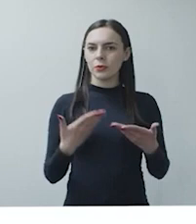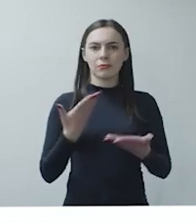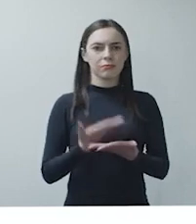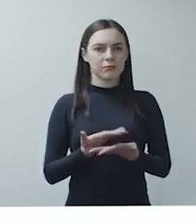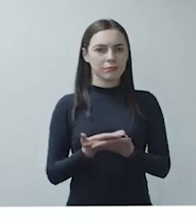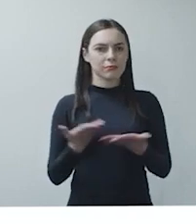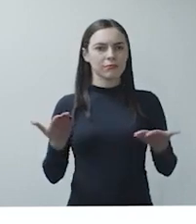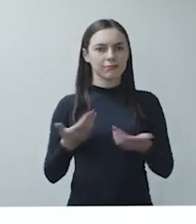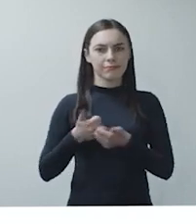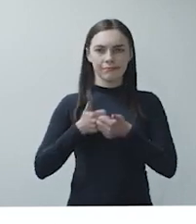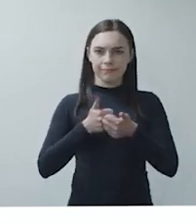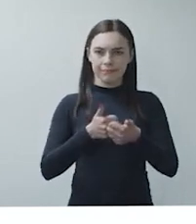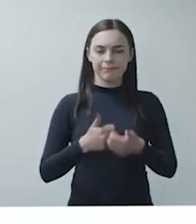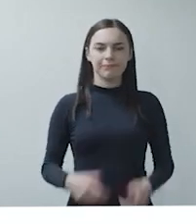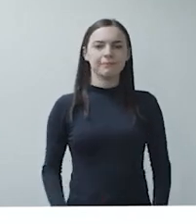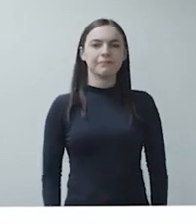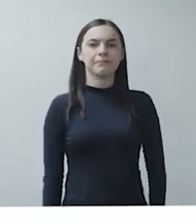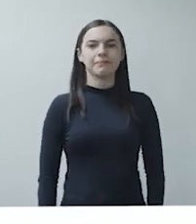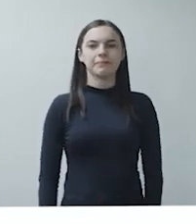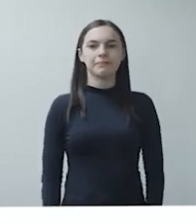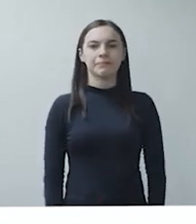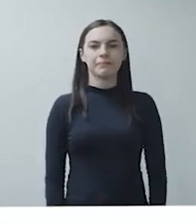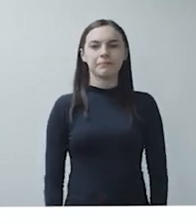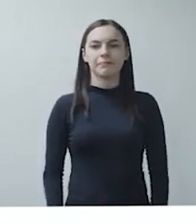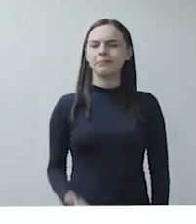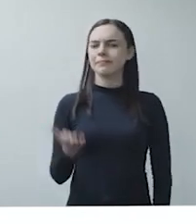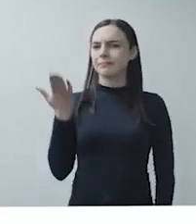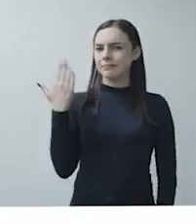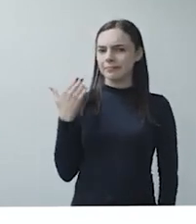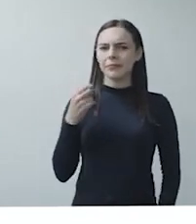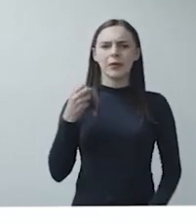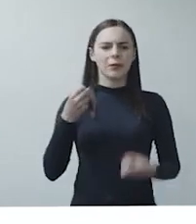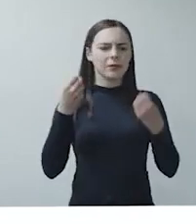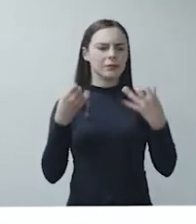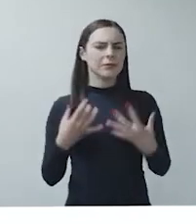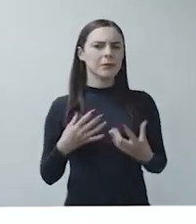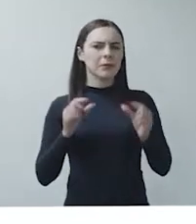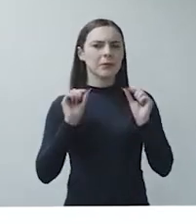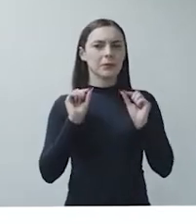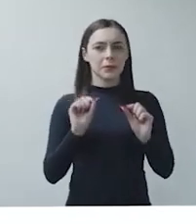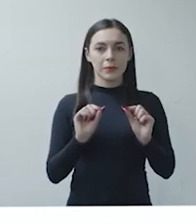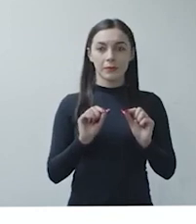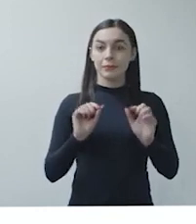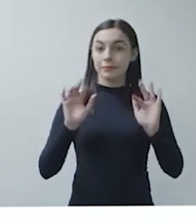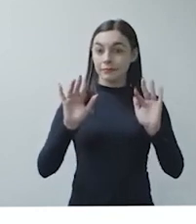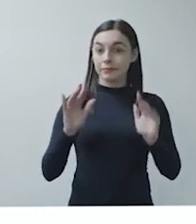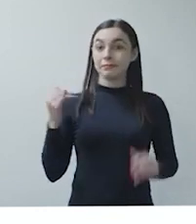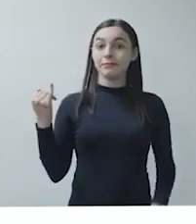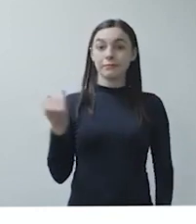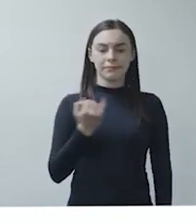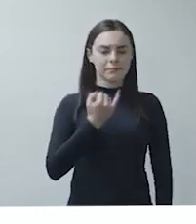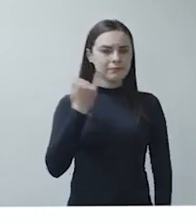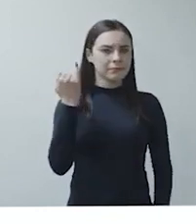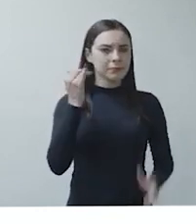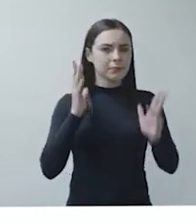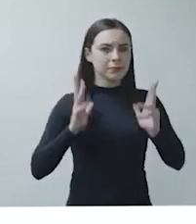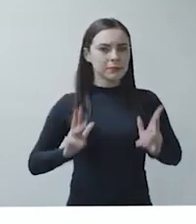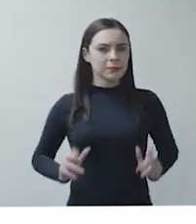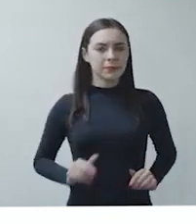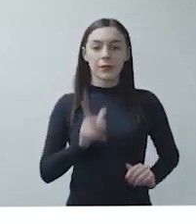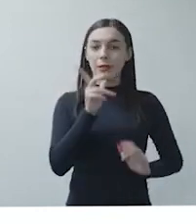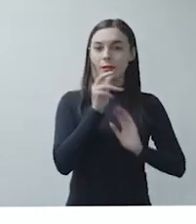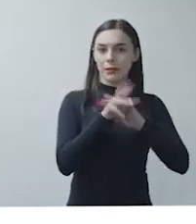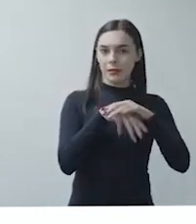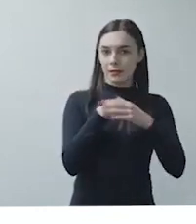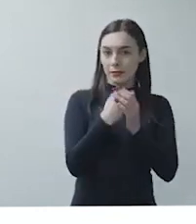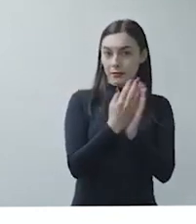nessa aula de hoje. Como eu falei, sobre a importância da higienização. Não deixem de lavar as mãos e,